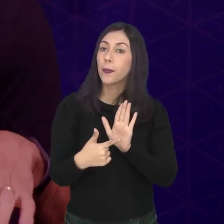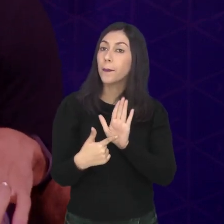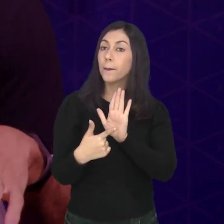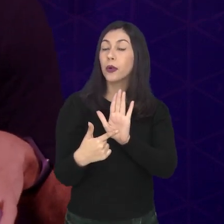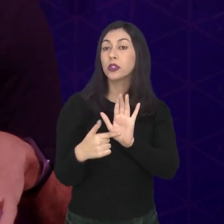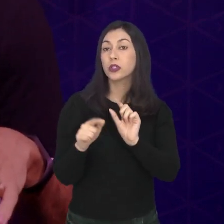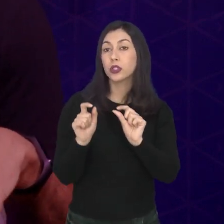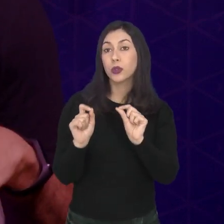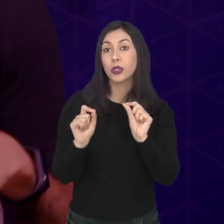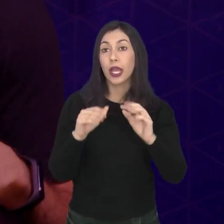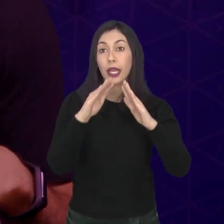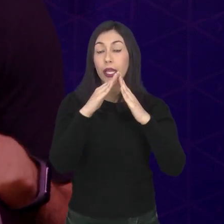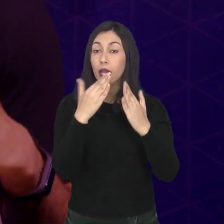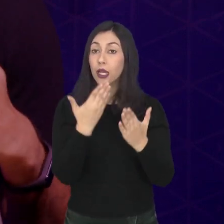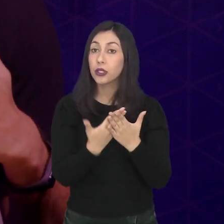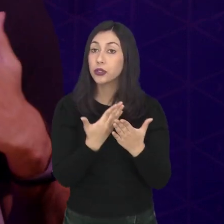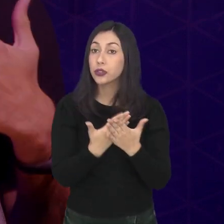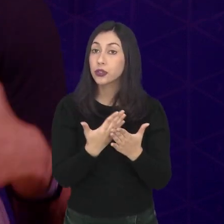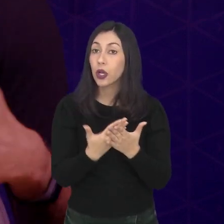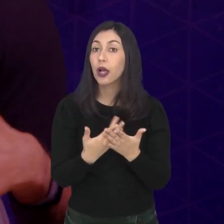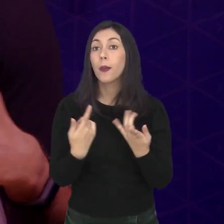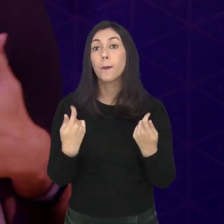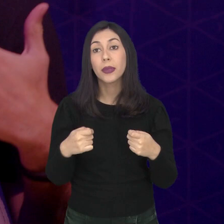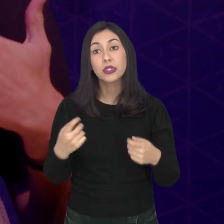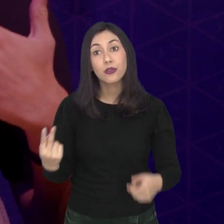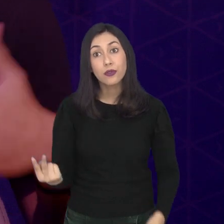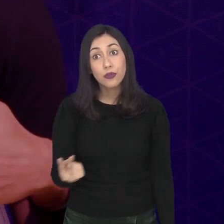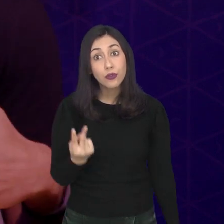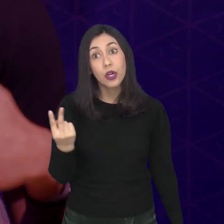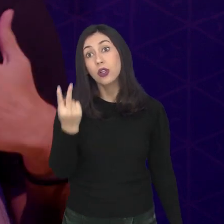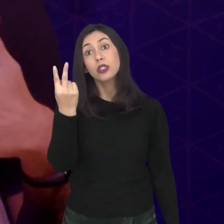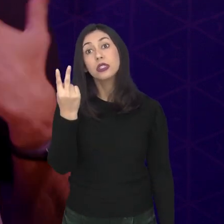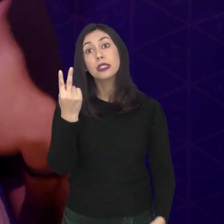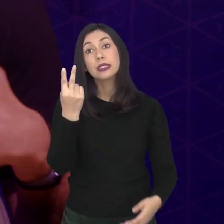eles também colocam para as escolas valorizarem